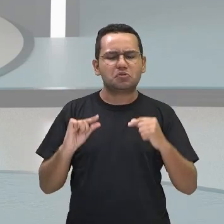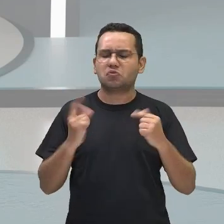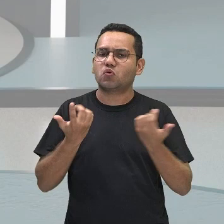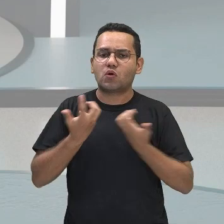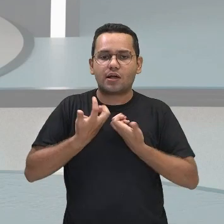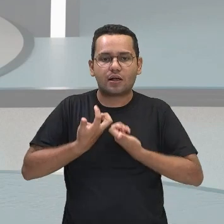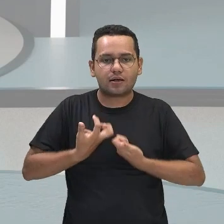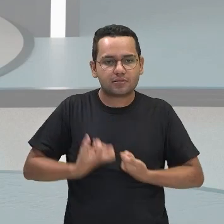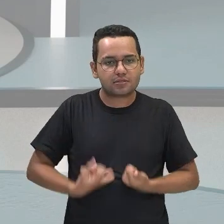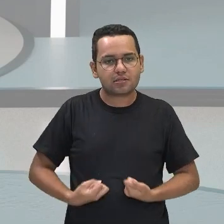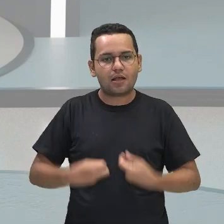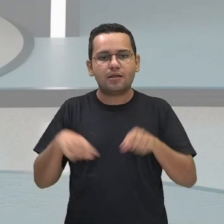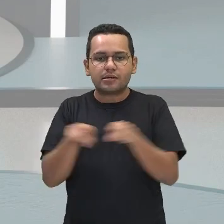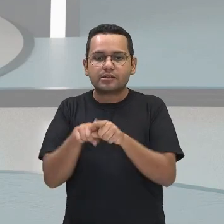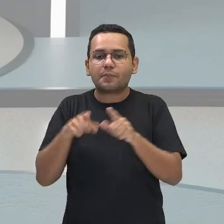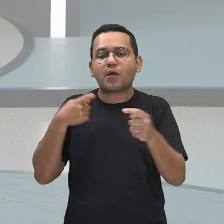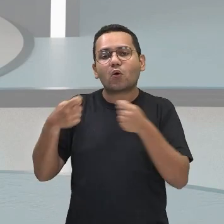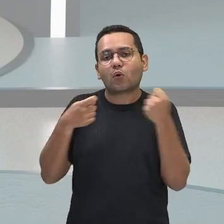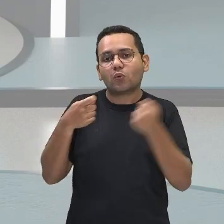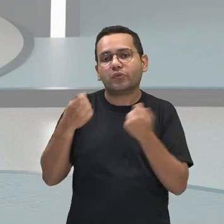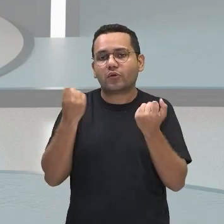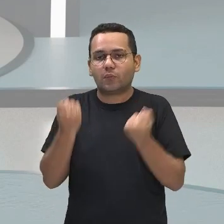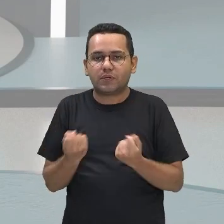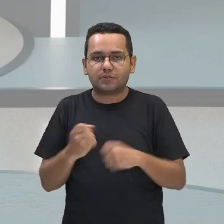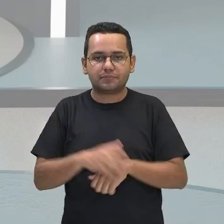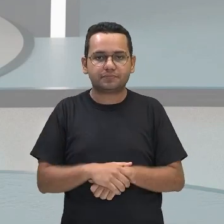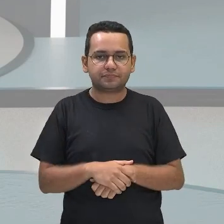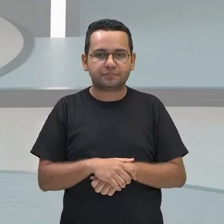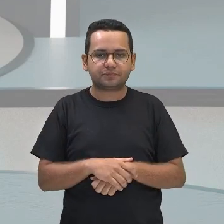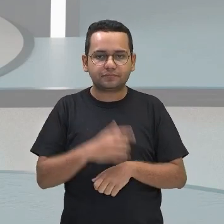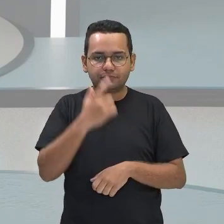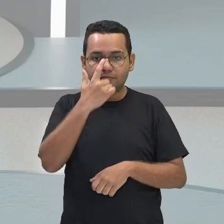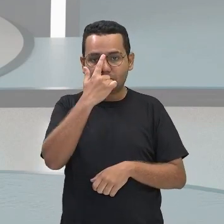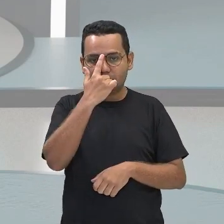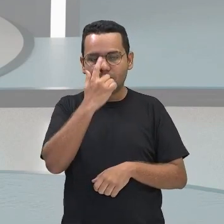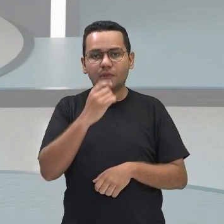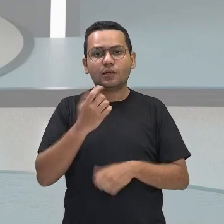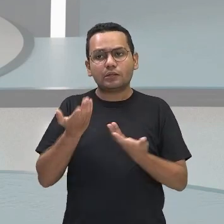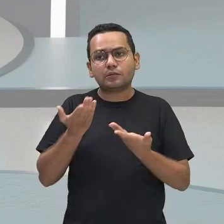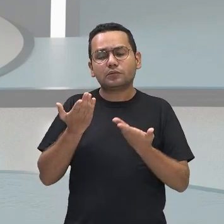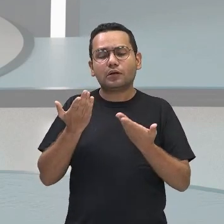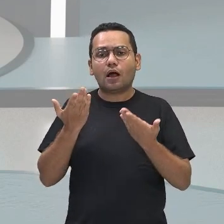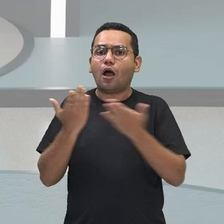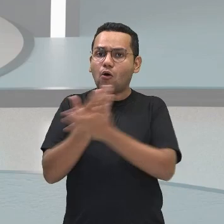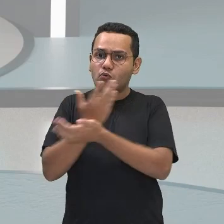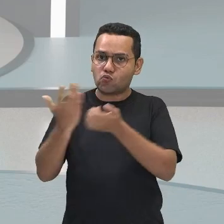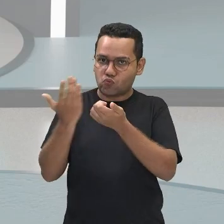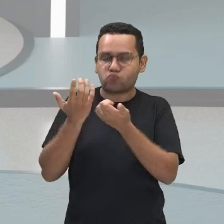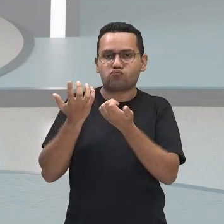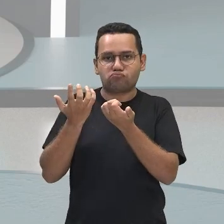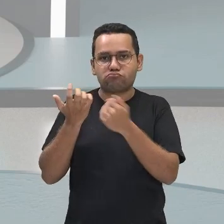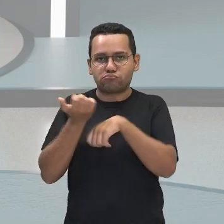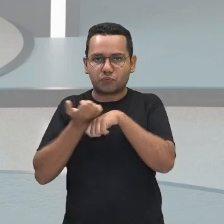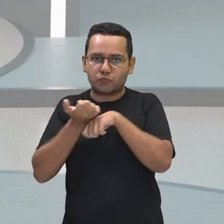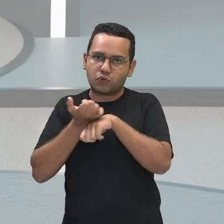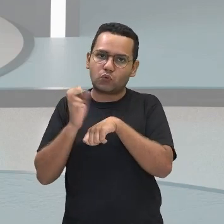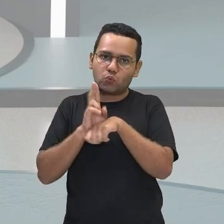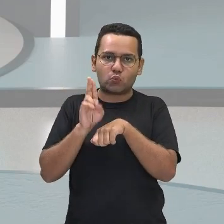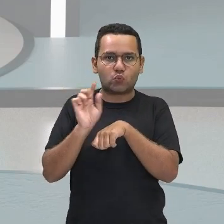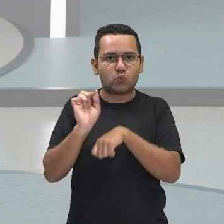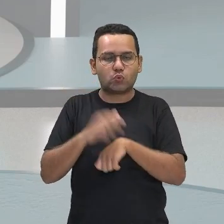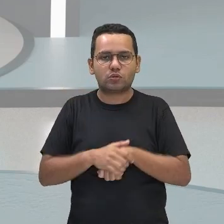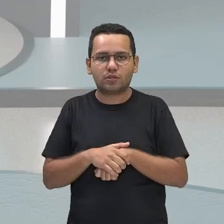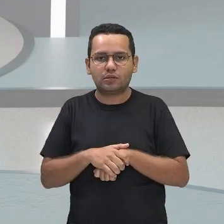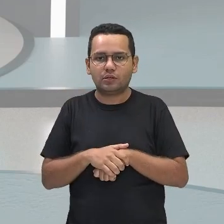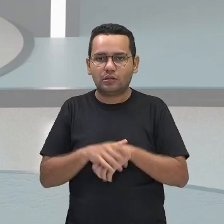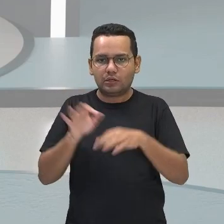anabólicos, eles são utilizados por alguns aí, digamos, corredor de 100 metros rasos, ele precisa de muita massa muscular nos membros inferiores para ter o quê?